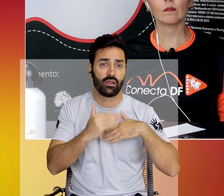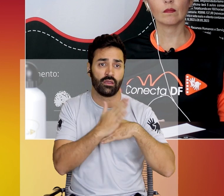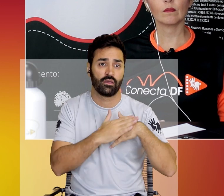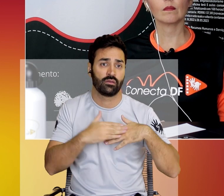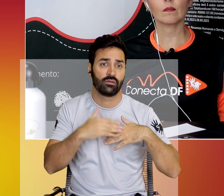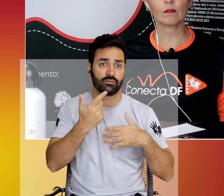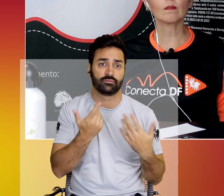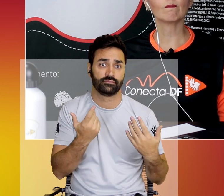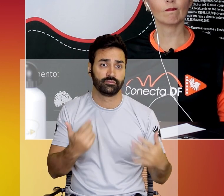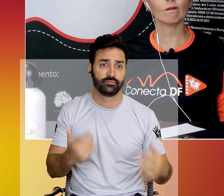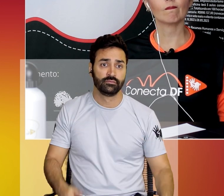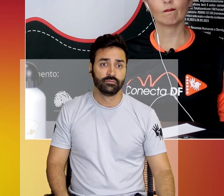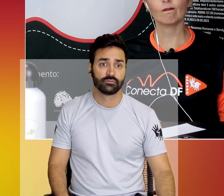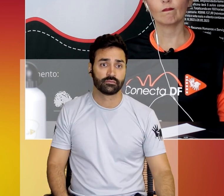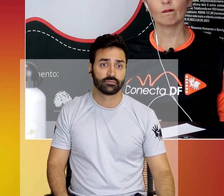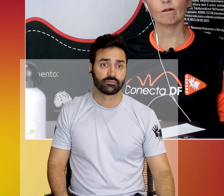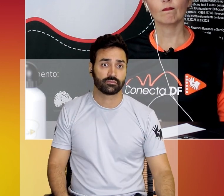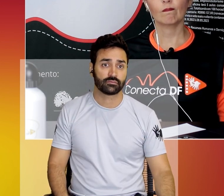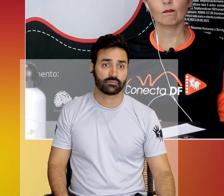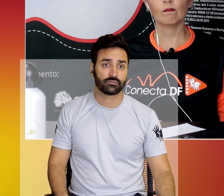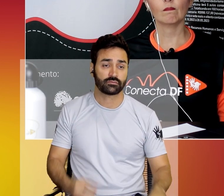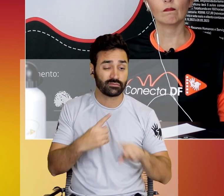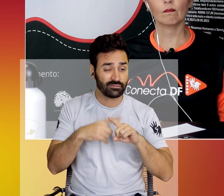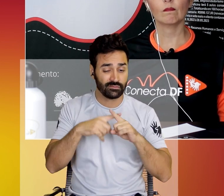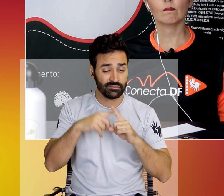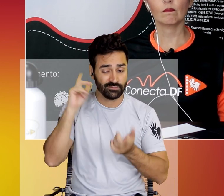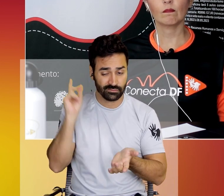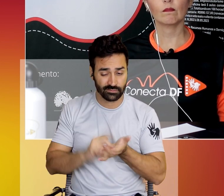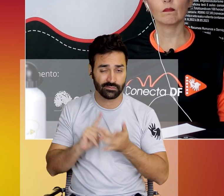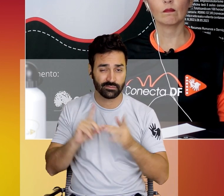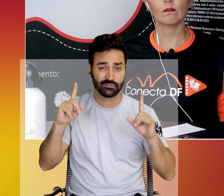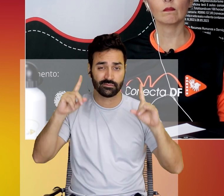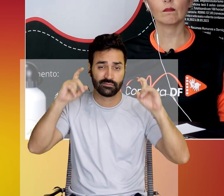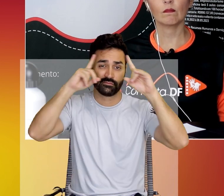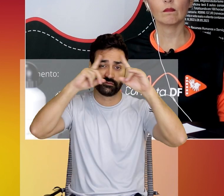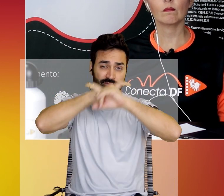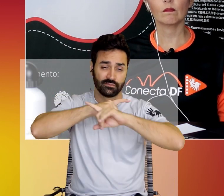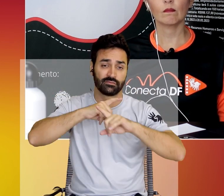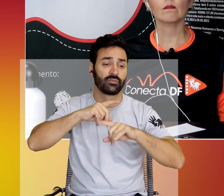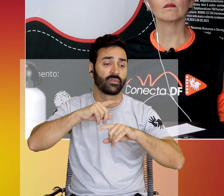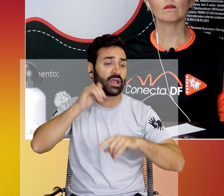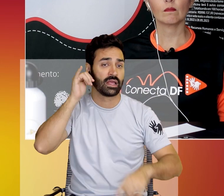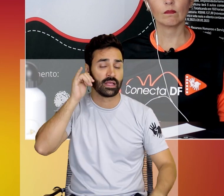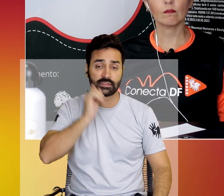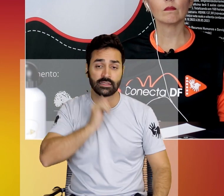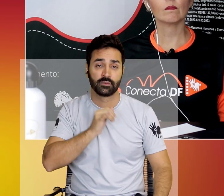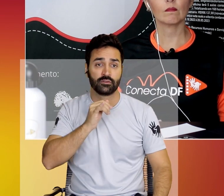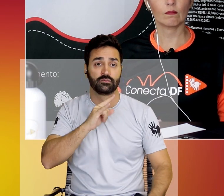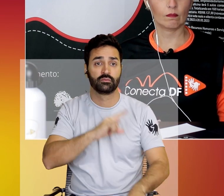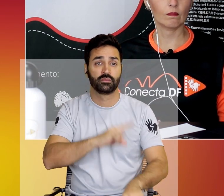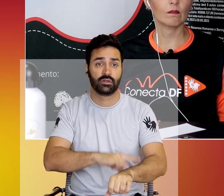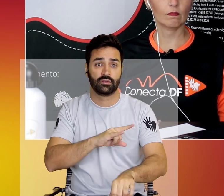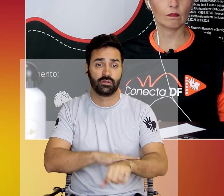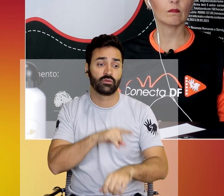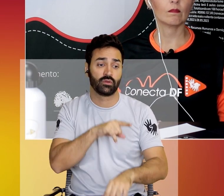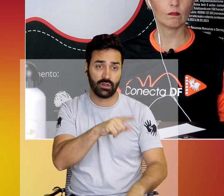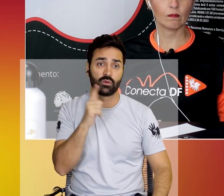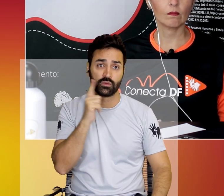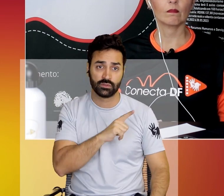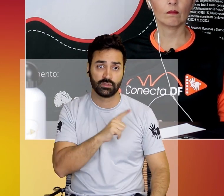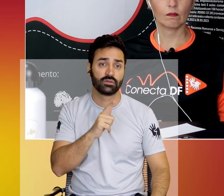afeto. Porque, na verdade, ficava muito difícil quando ela queria ir ao banheiro, ainda bem que ela já conseguia